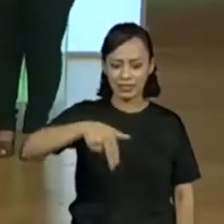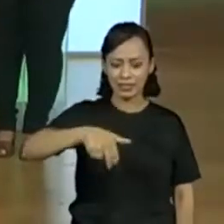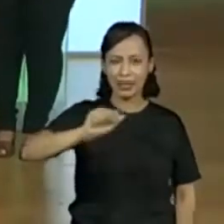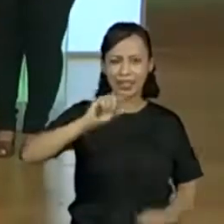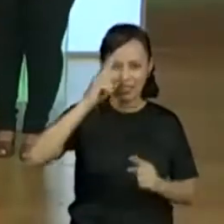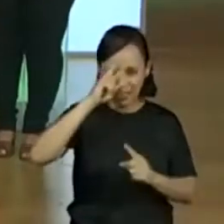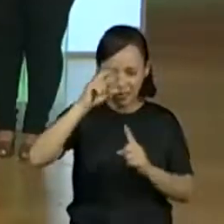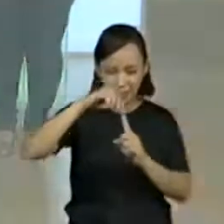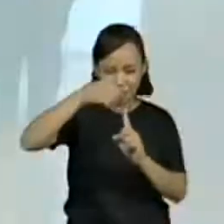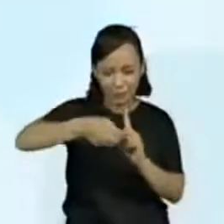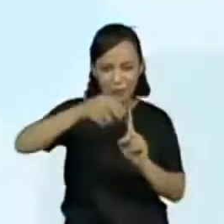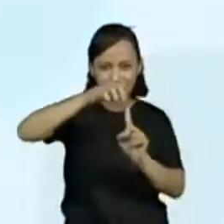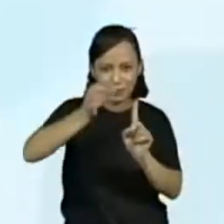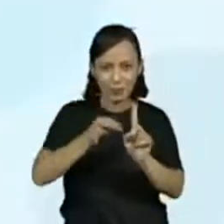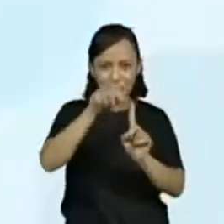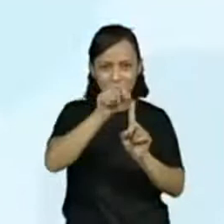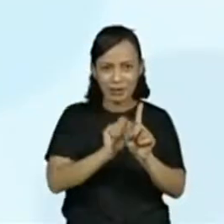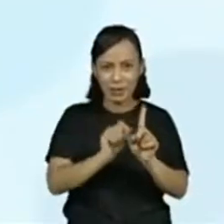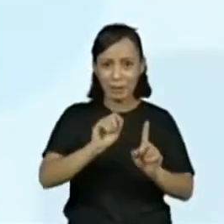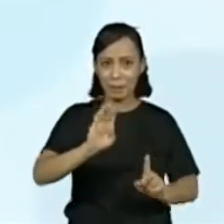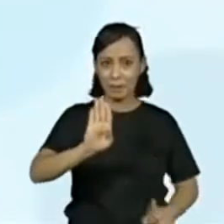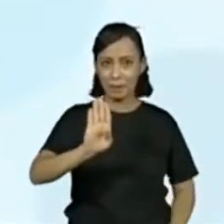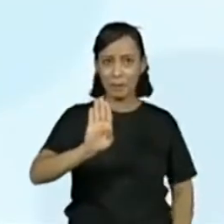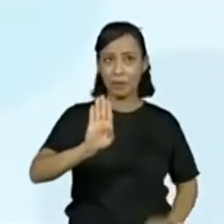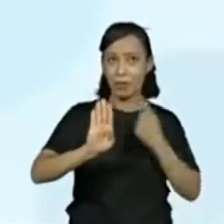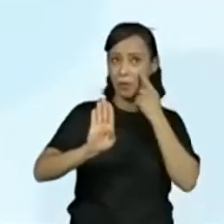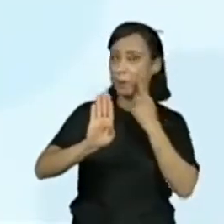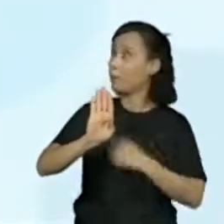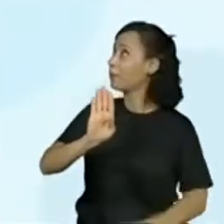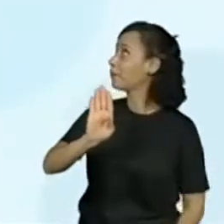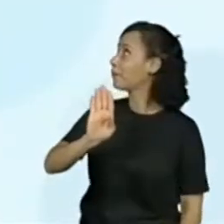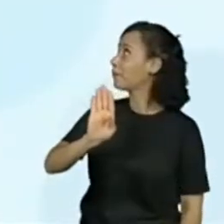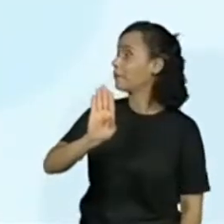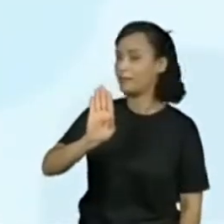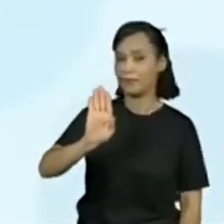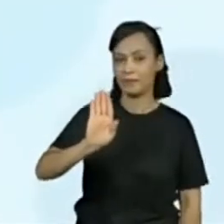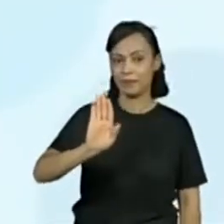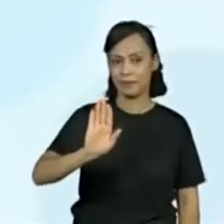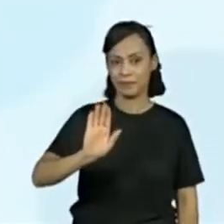ajuda elizabele nada ó Oi BA